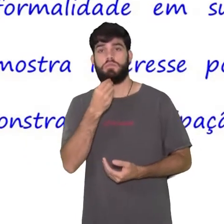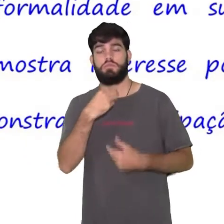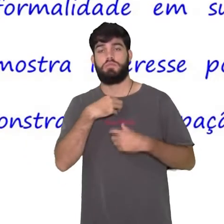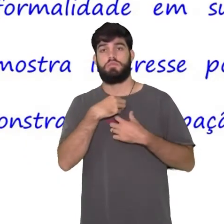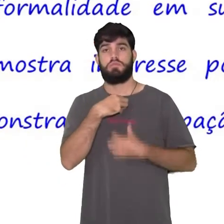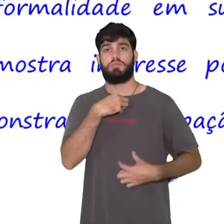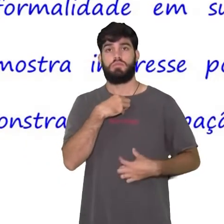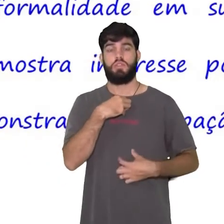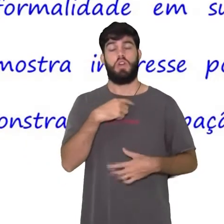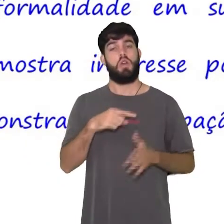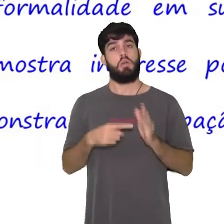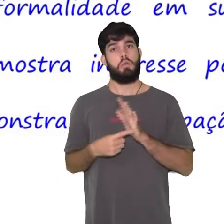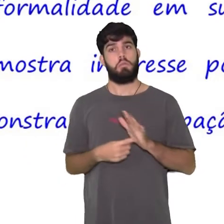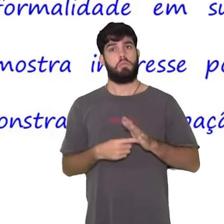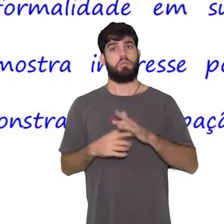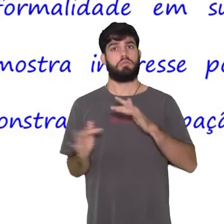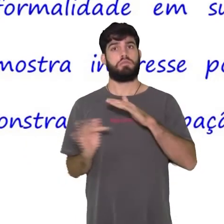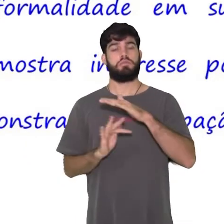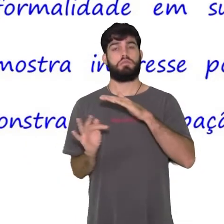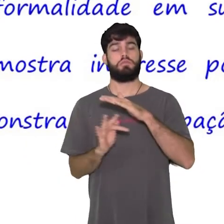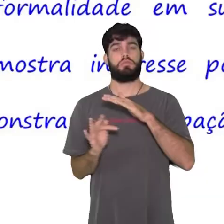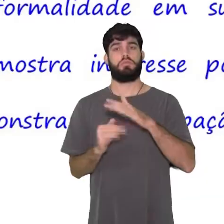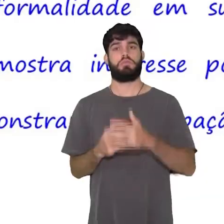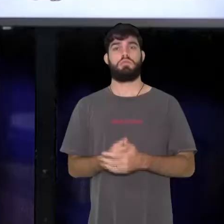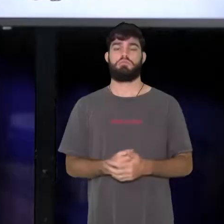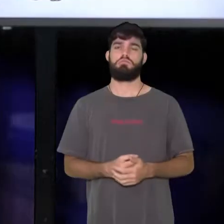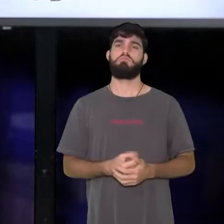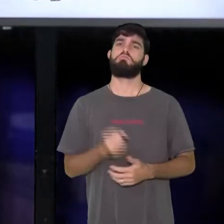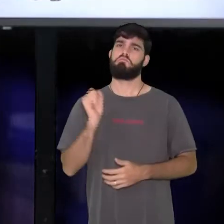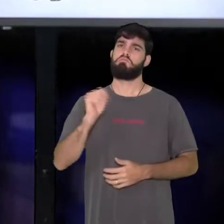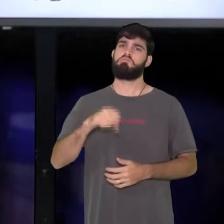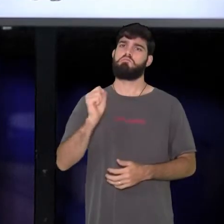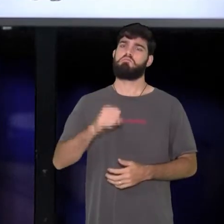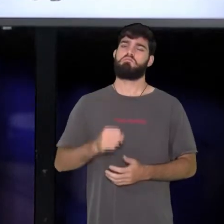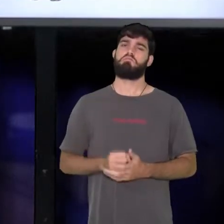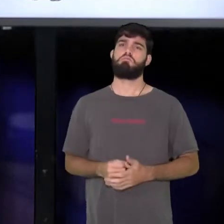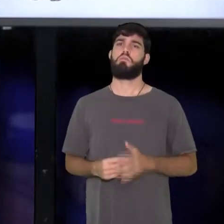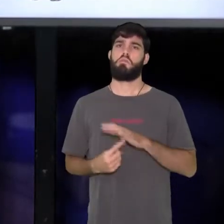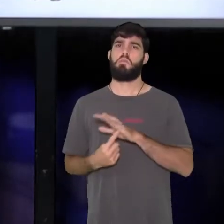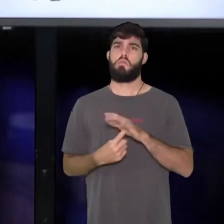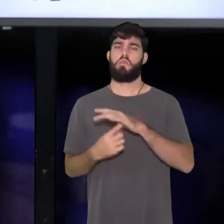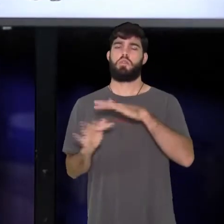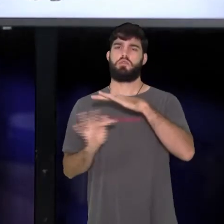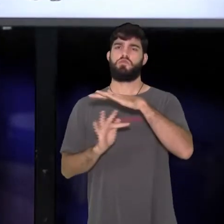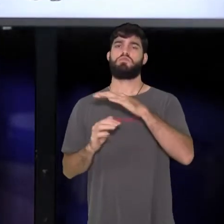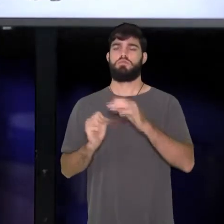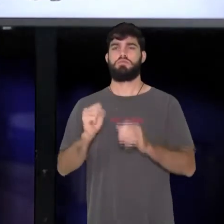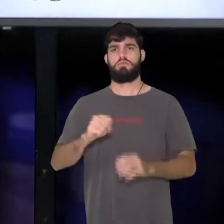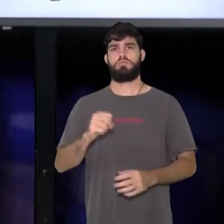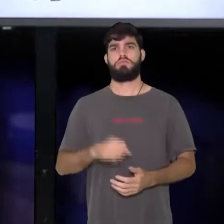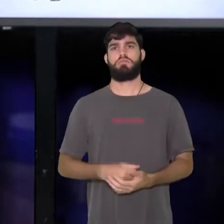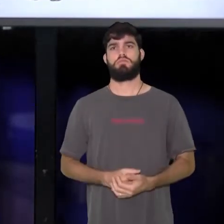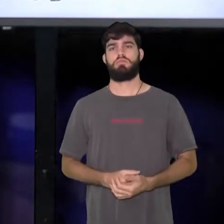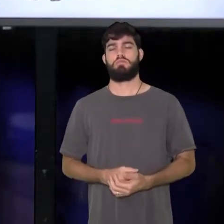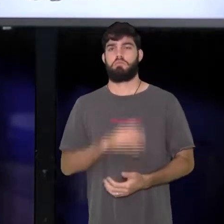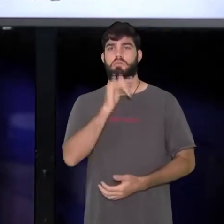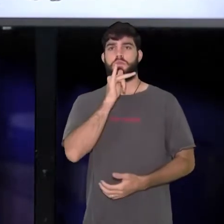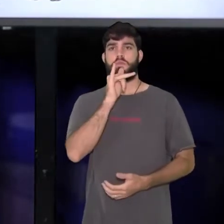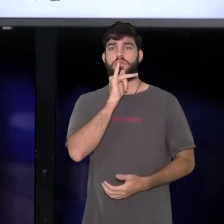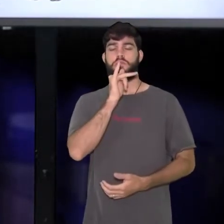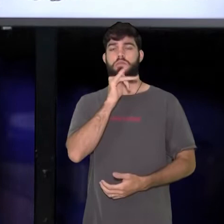mostra formalidade em sua apresentação. Sim. Ele mostra formalidade. Quando a gente vai para um